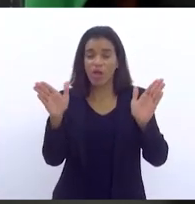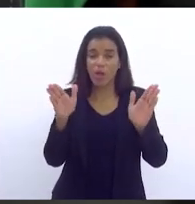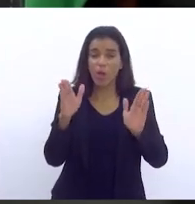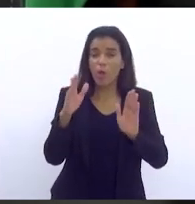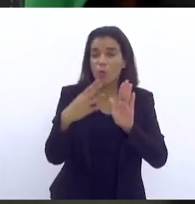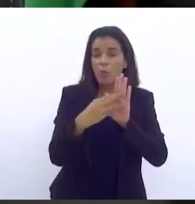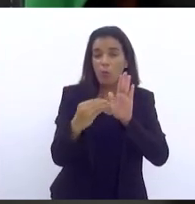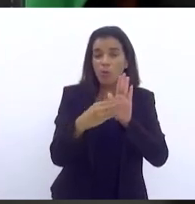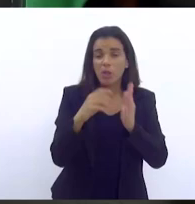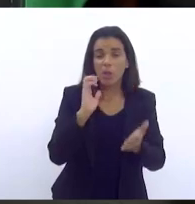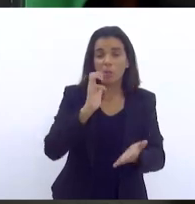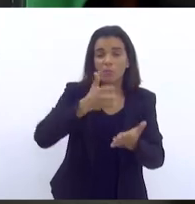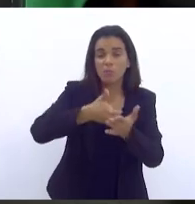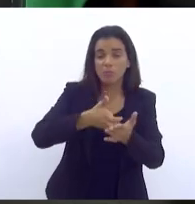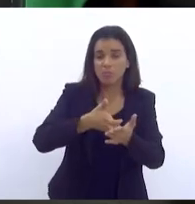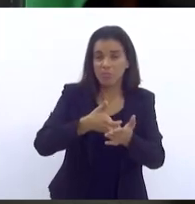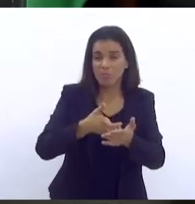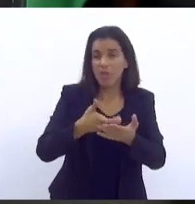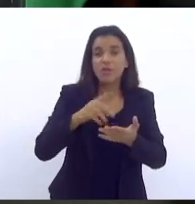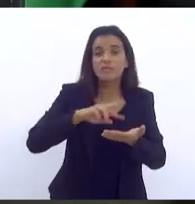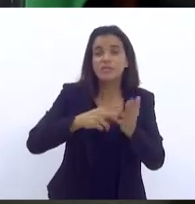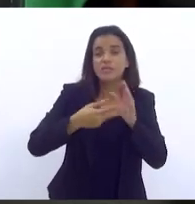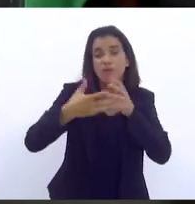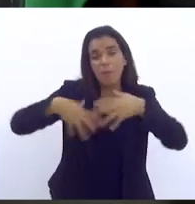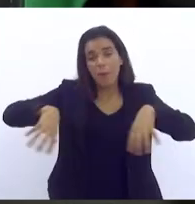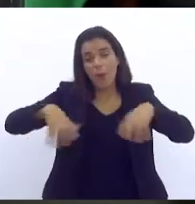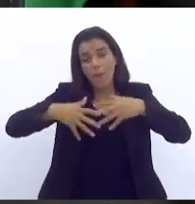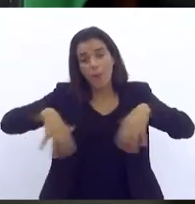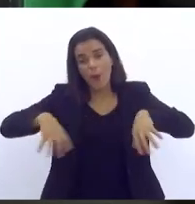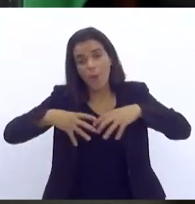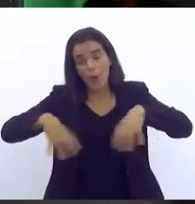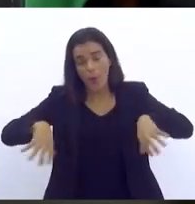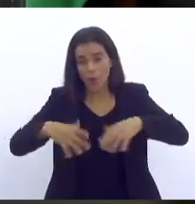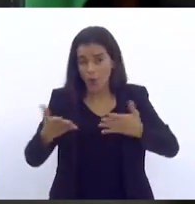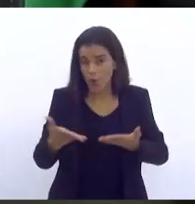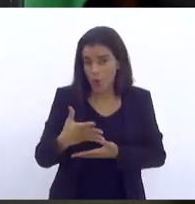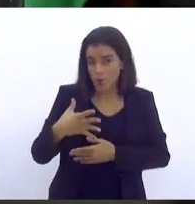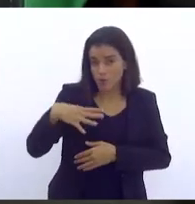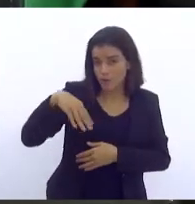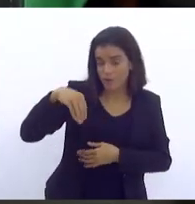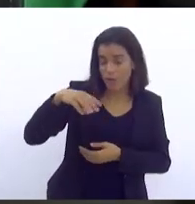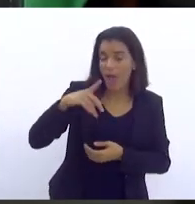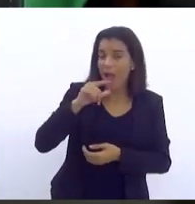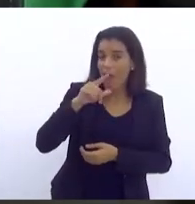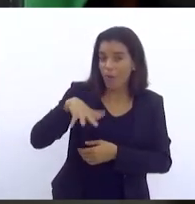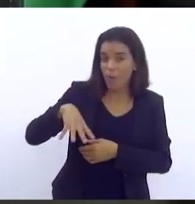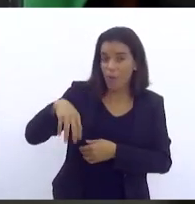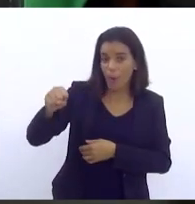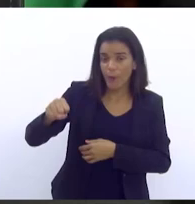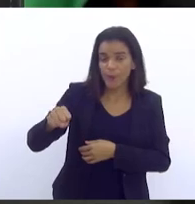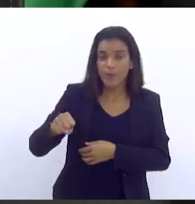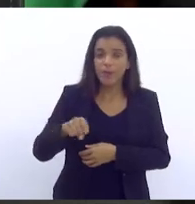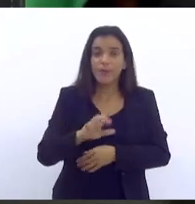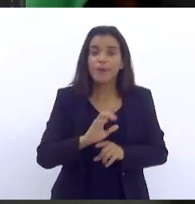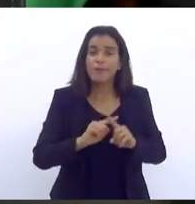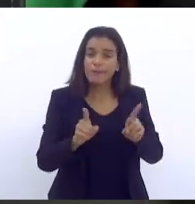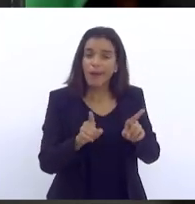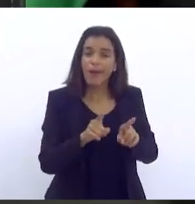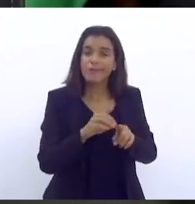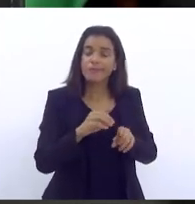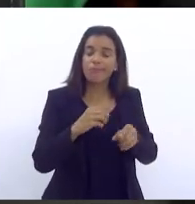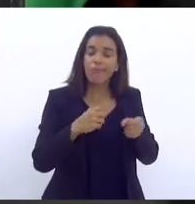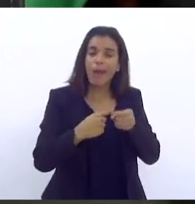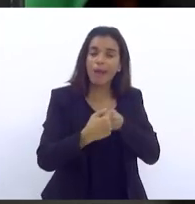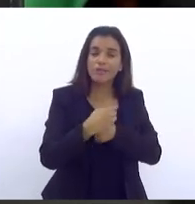privatização que mais segrega e que mais aprofunda hoje falta água por exemplo o bairro do Jardim Catarina ele vive uma